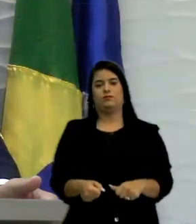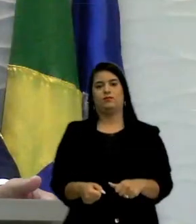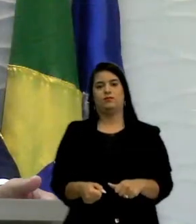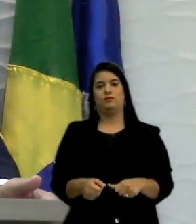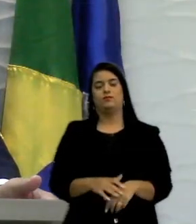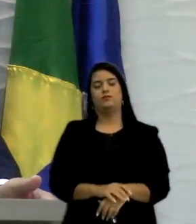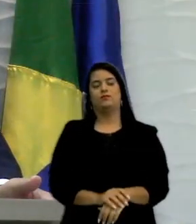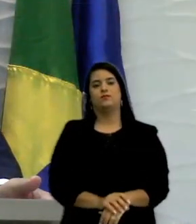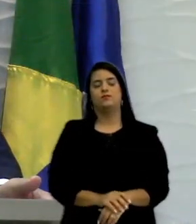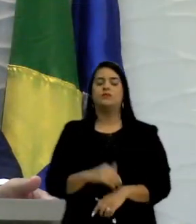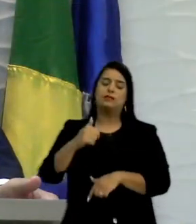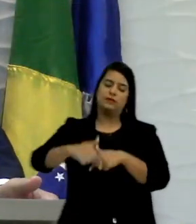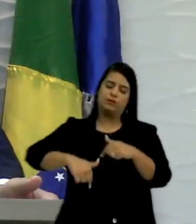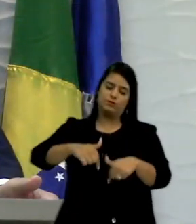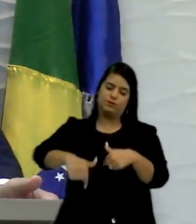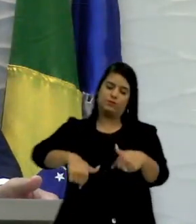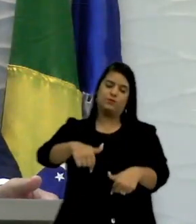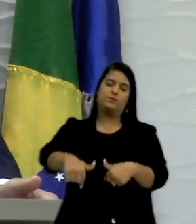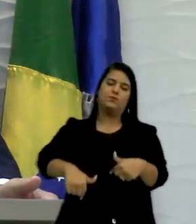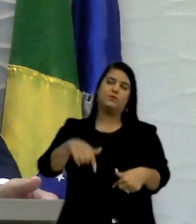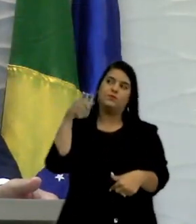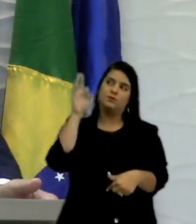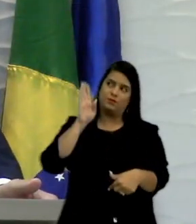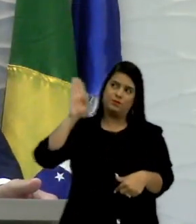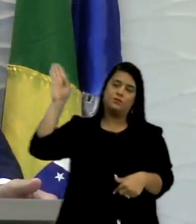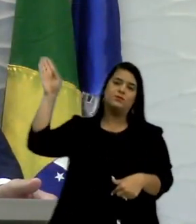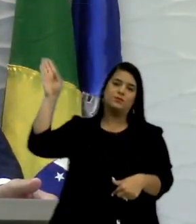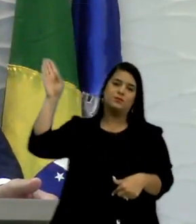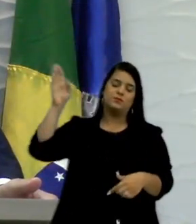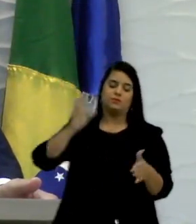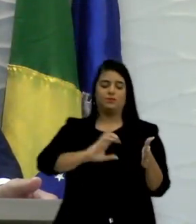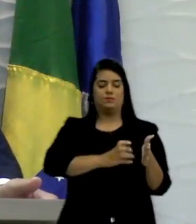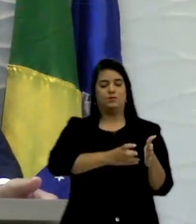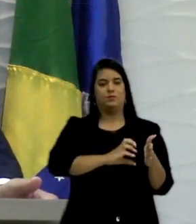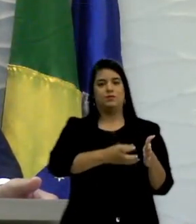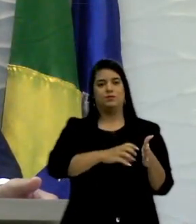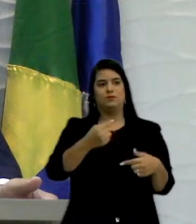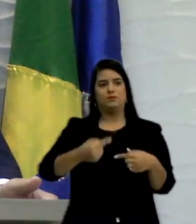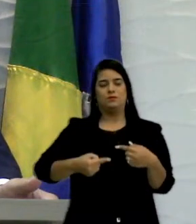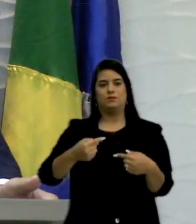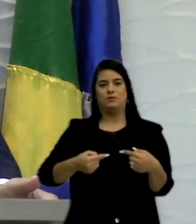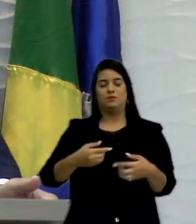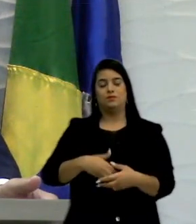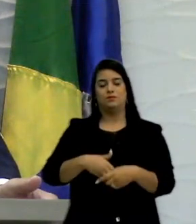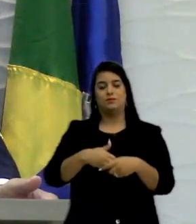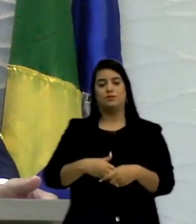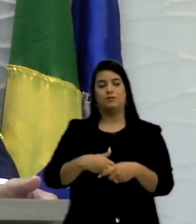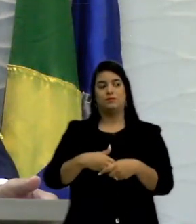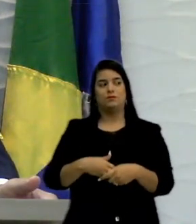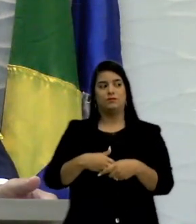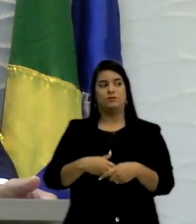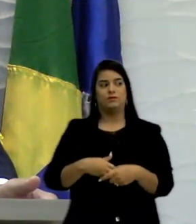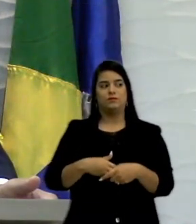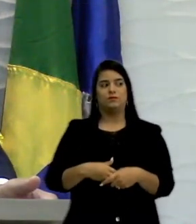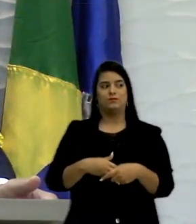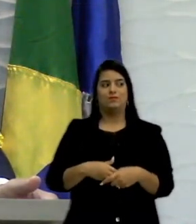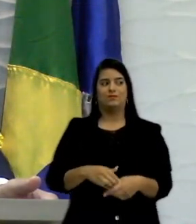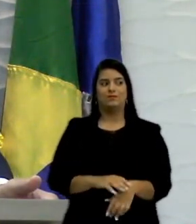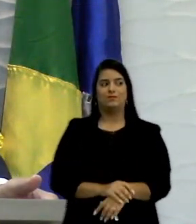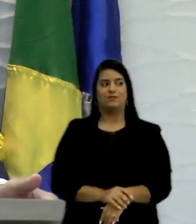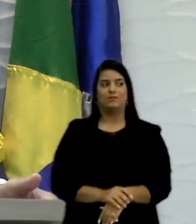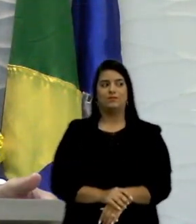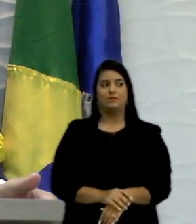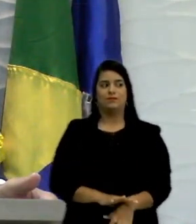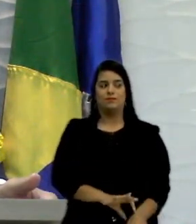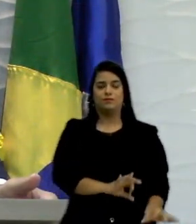enfrentando esta luta na pré-campanha, nessa fase de filiação partidária. Mas quero cumprimentar os que estão também nos acompanhando